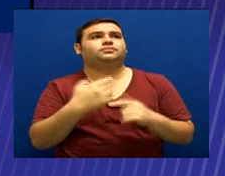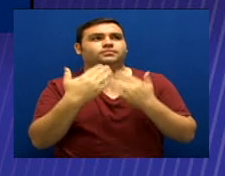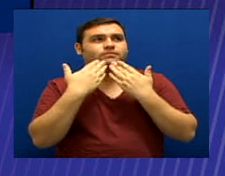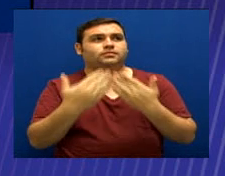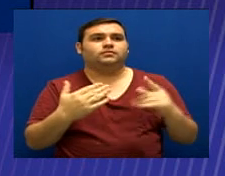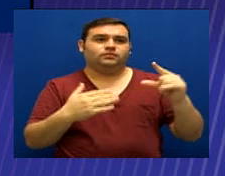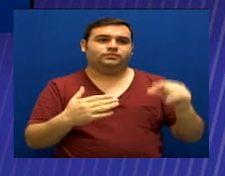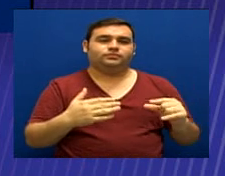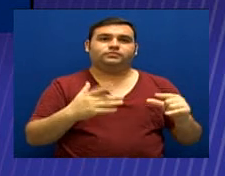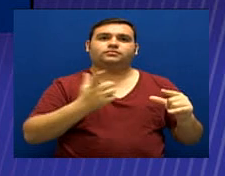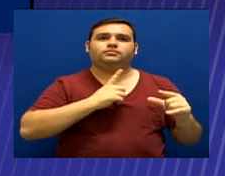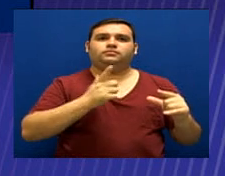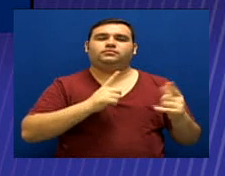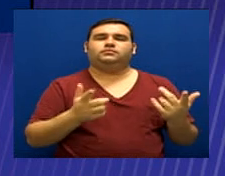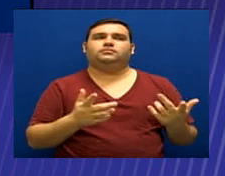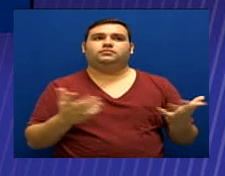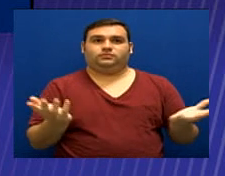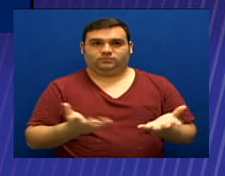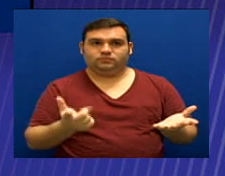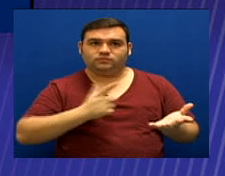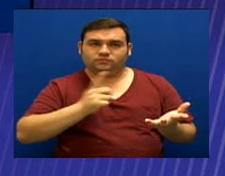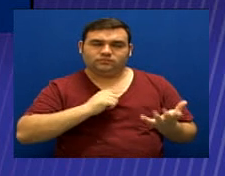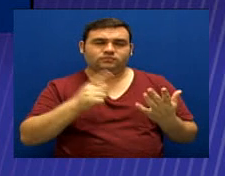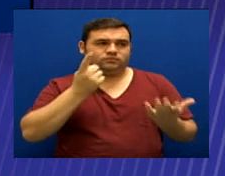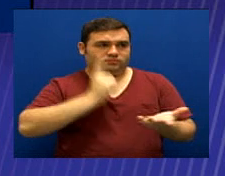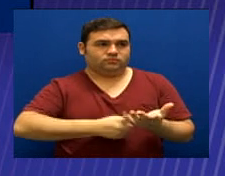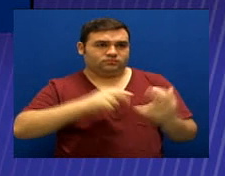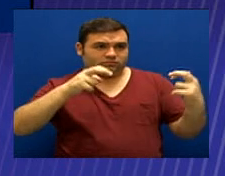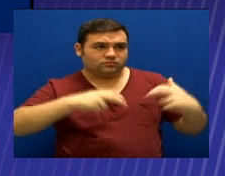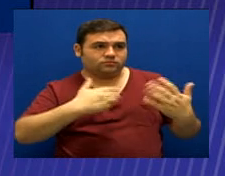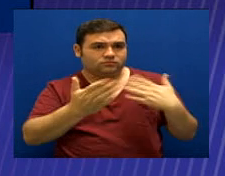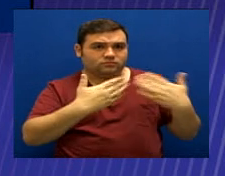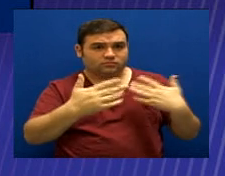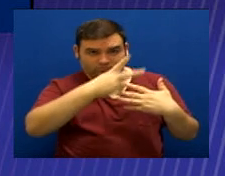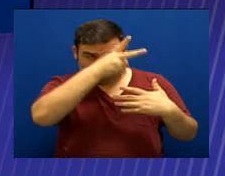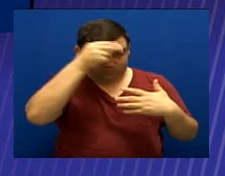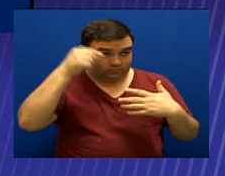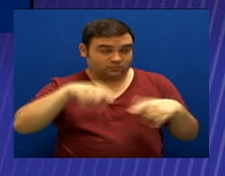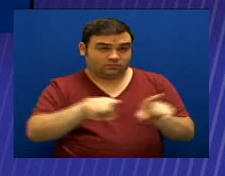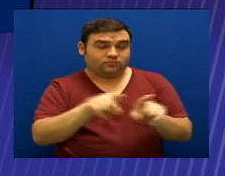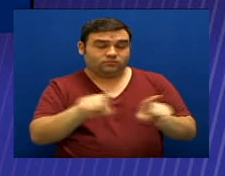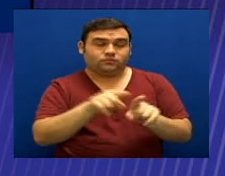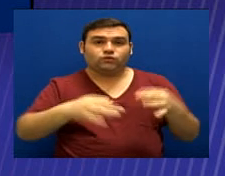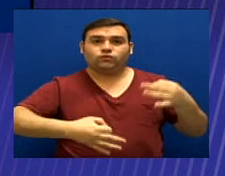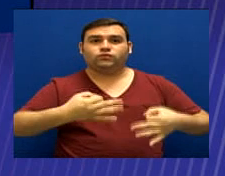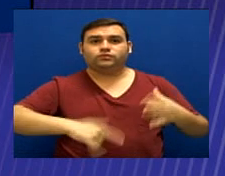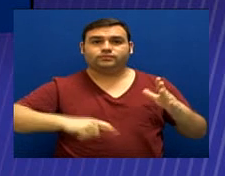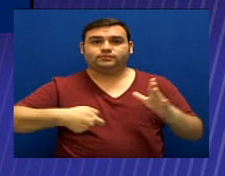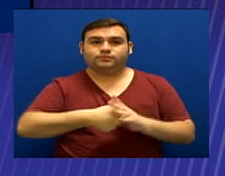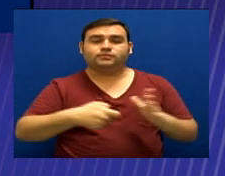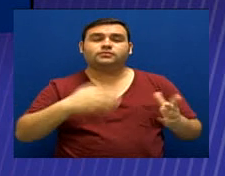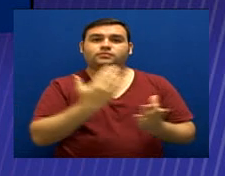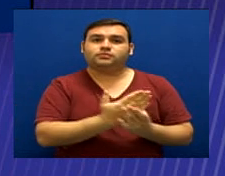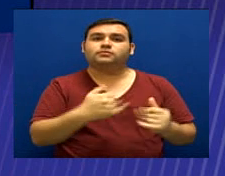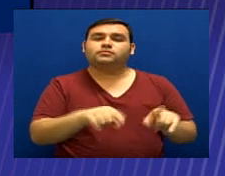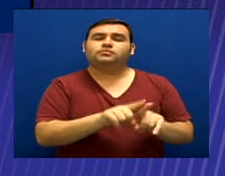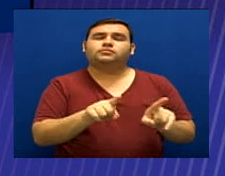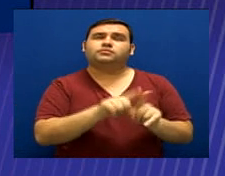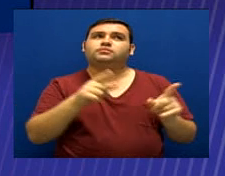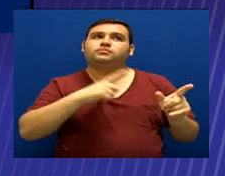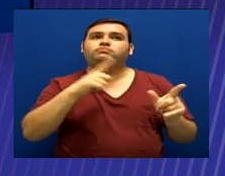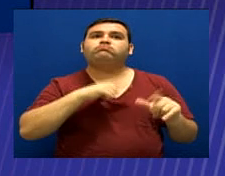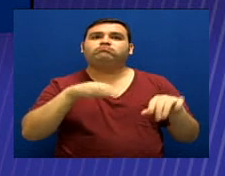apontado pelo pelo tesouro houve essa negociação a prefeitura tem chegou a ingressar com ação todas as coisas tudo houve o